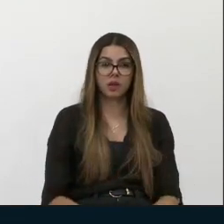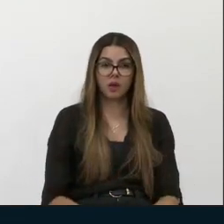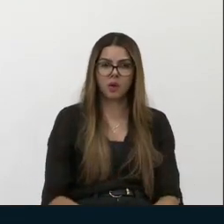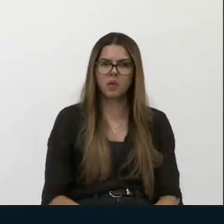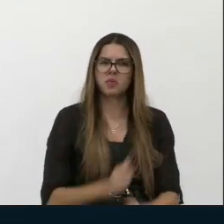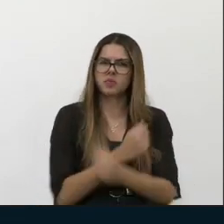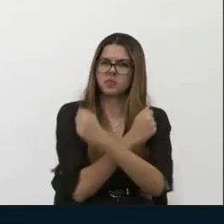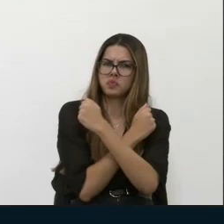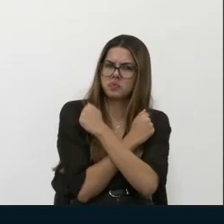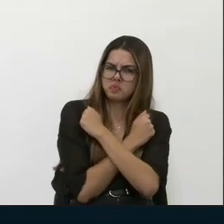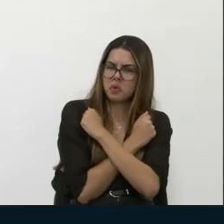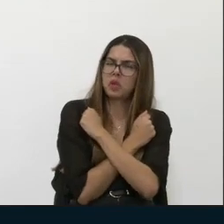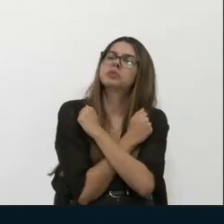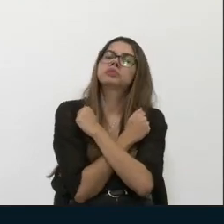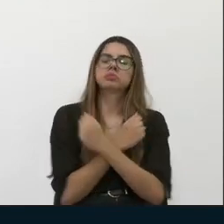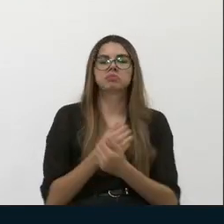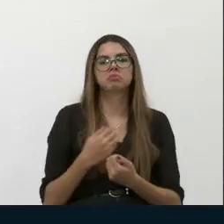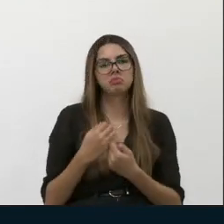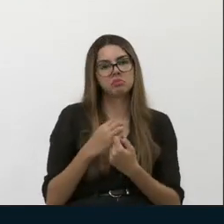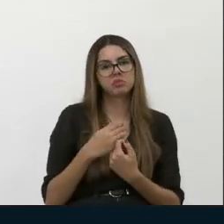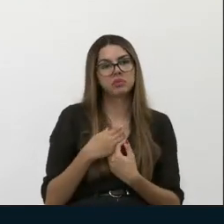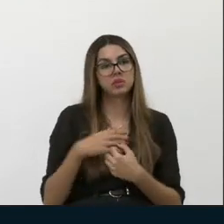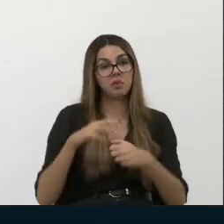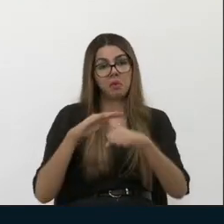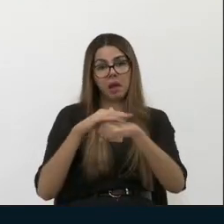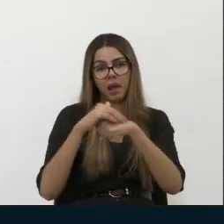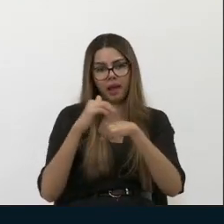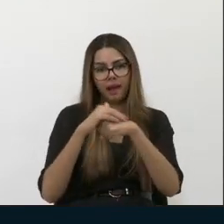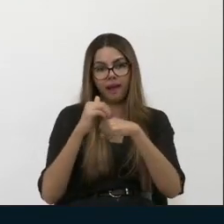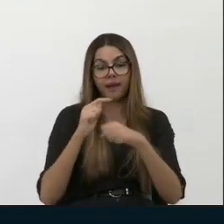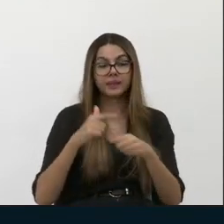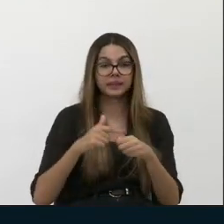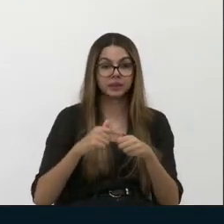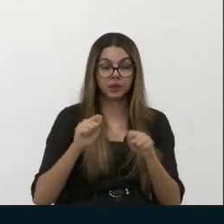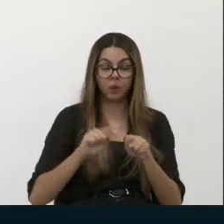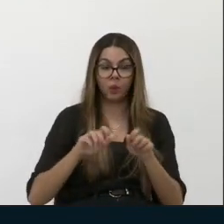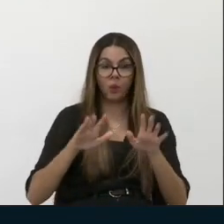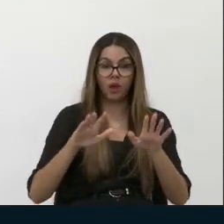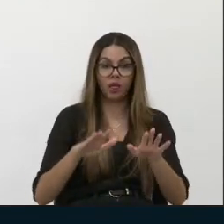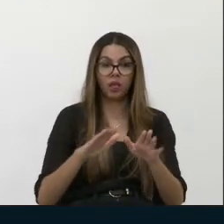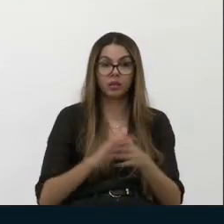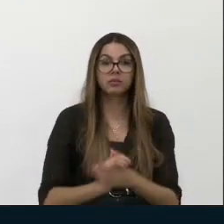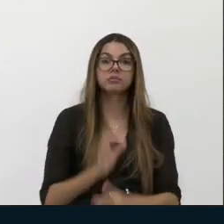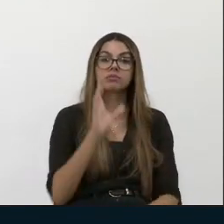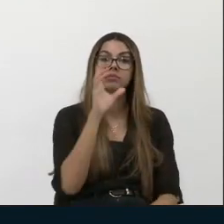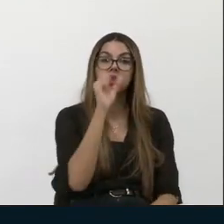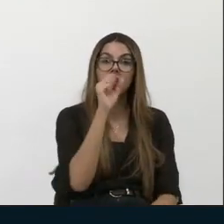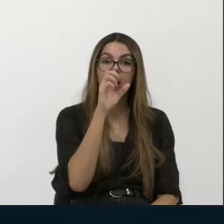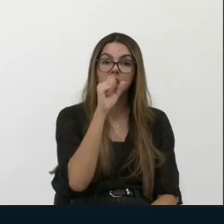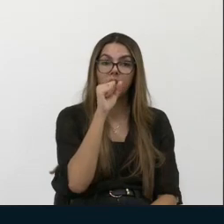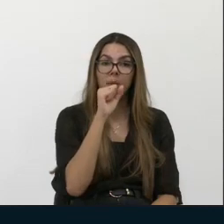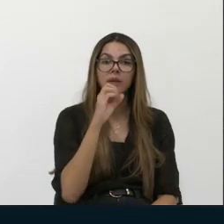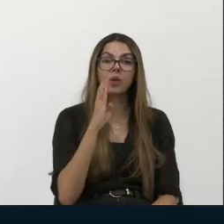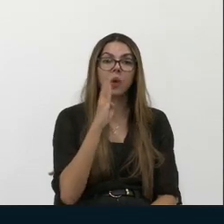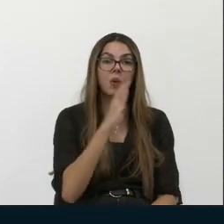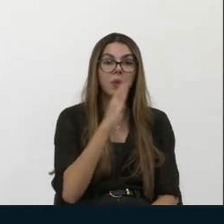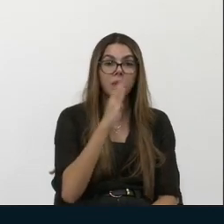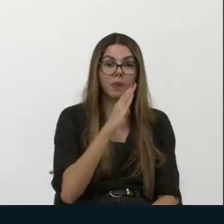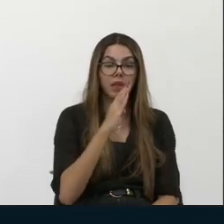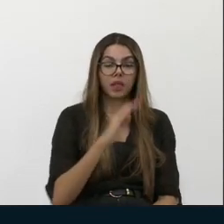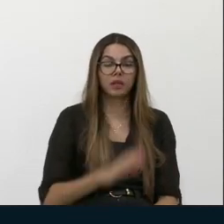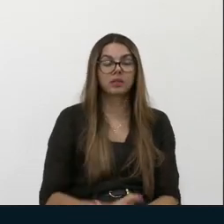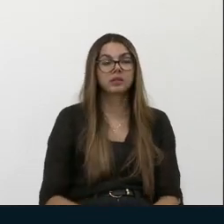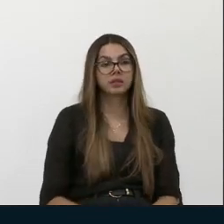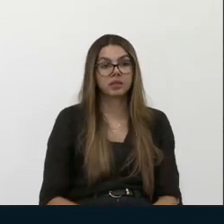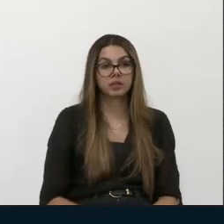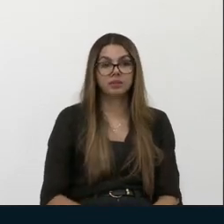um abraço, agradecer ao presidente Lula pelo carinho que ele tem pela nossa cidade, que no próximo sábado agora, no Trevo de Bom Sucesso, ali do lado do Sakamoto 2, o